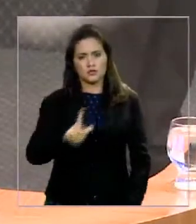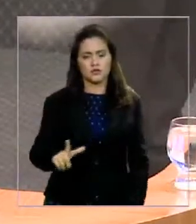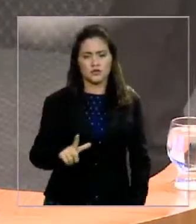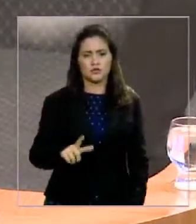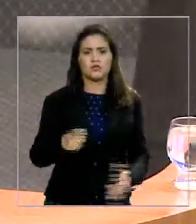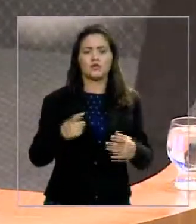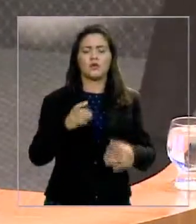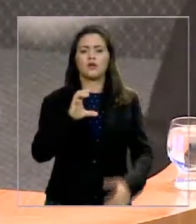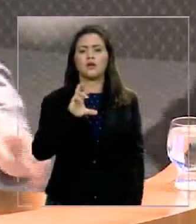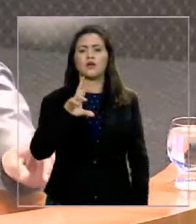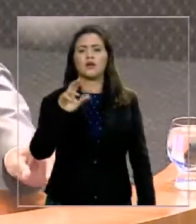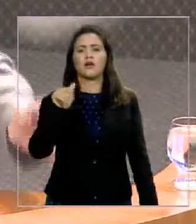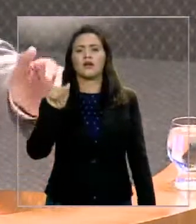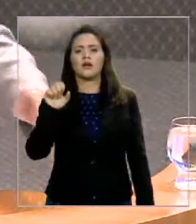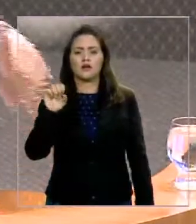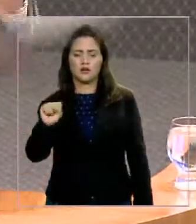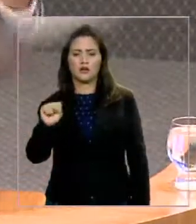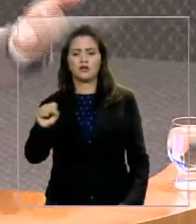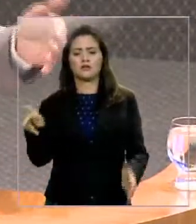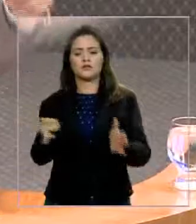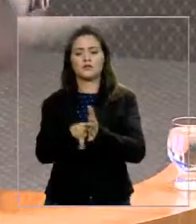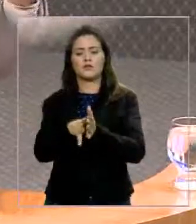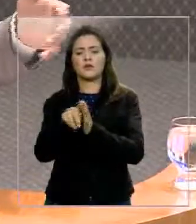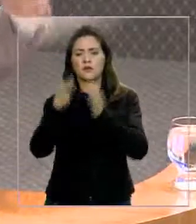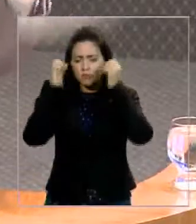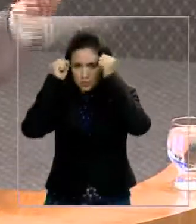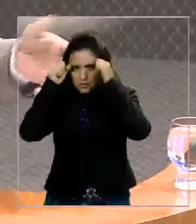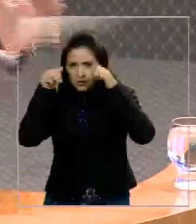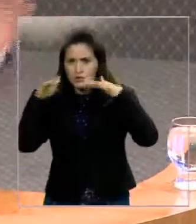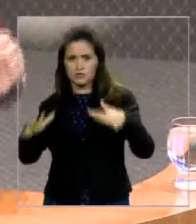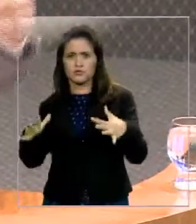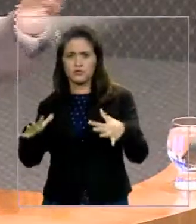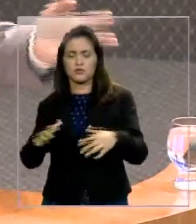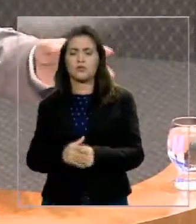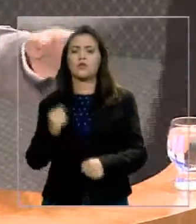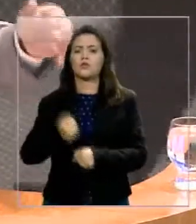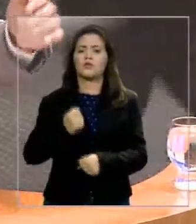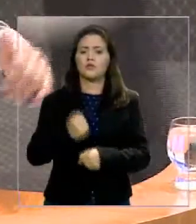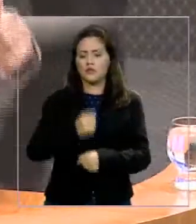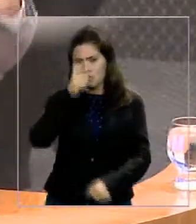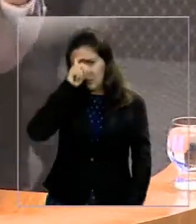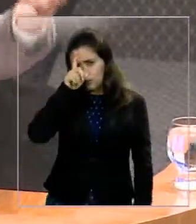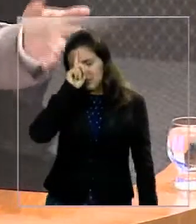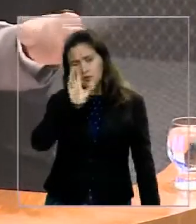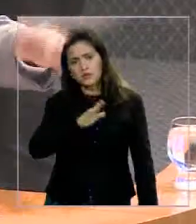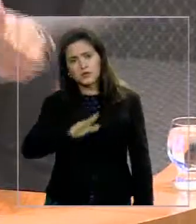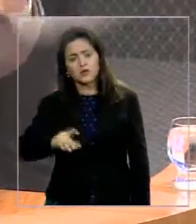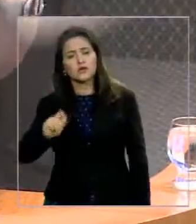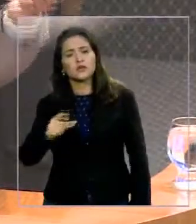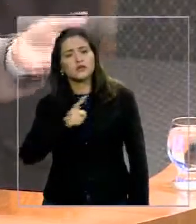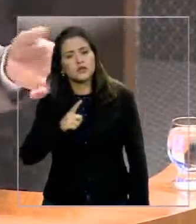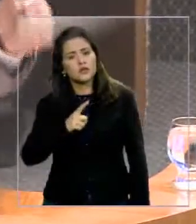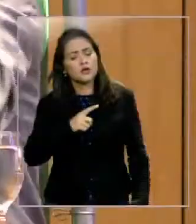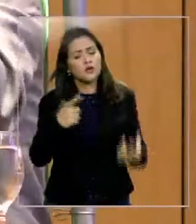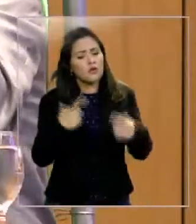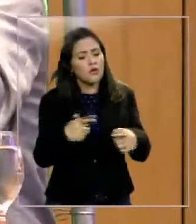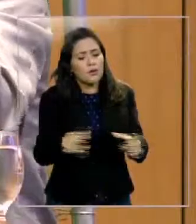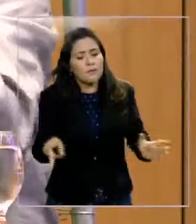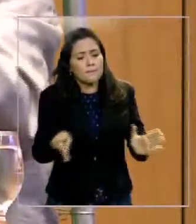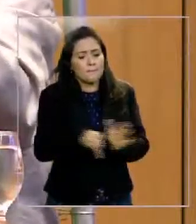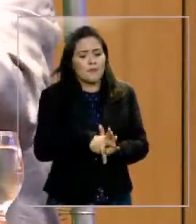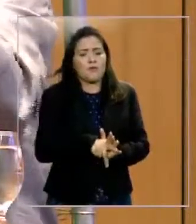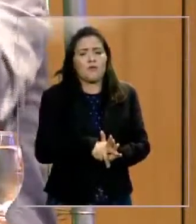referência de autismo. Na construção do Hospital da Criança, que tem uma ala, que tem um setor, que tem um local para